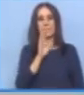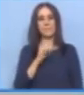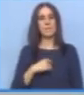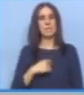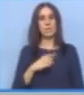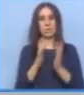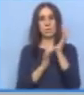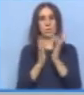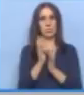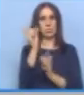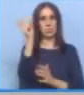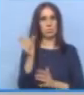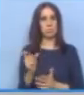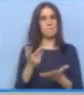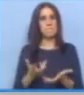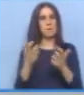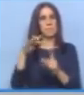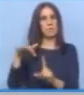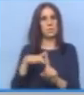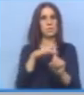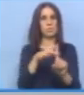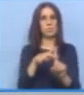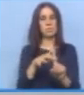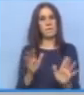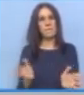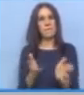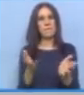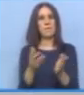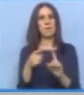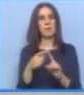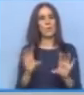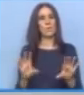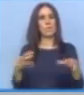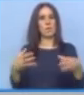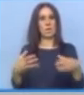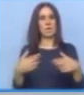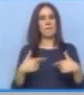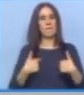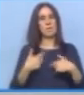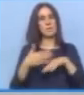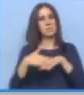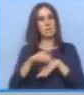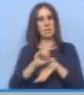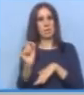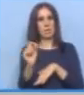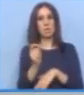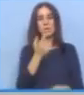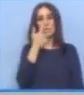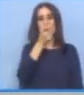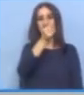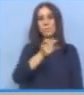já aqui, quer que os seus discípulos sejam uma comunidade em saída. Pessoas